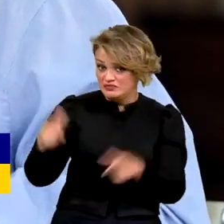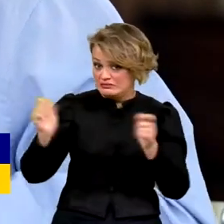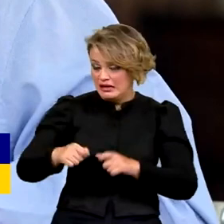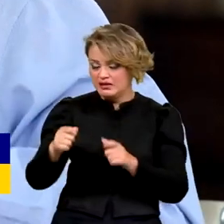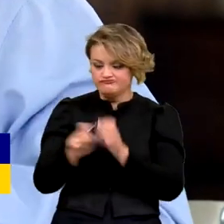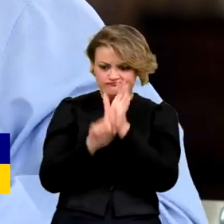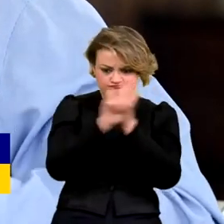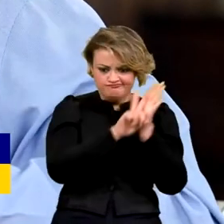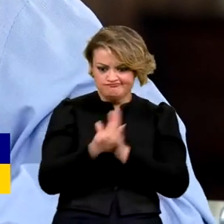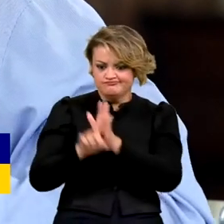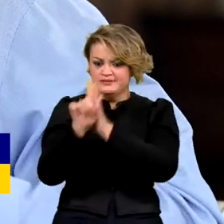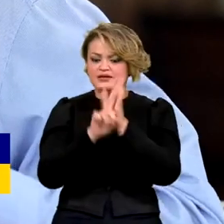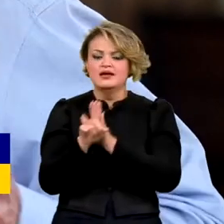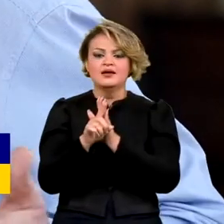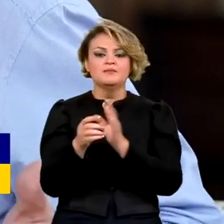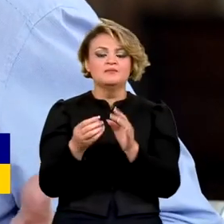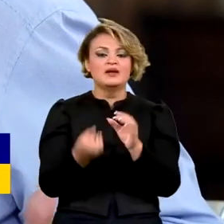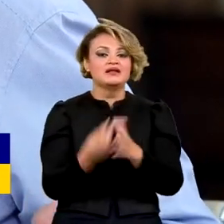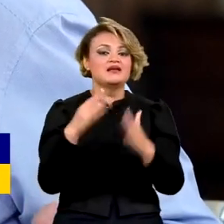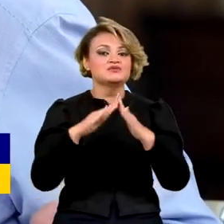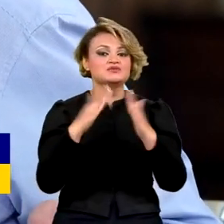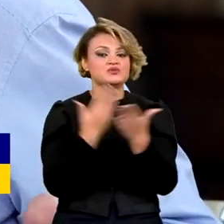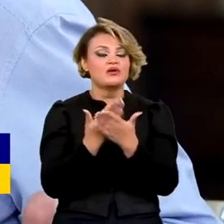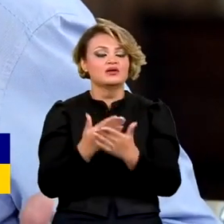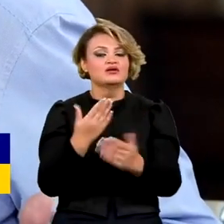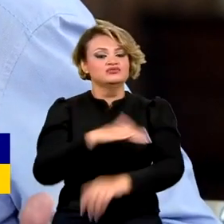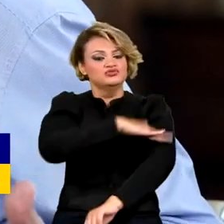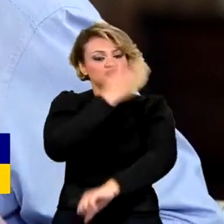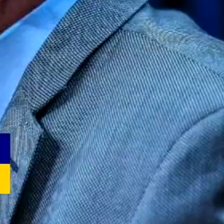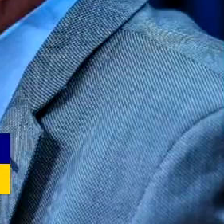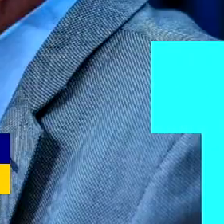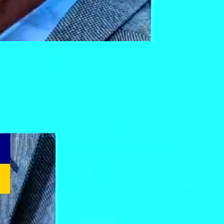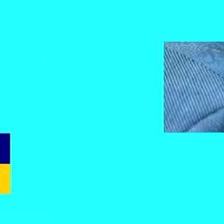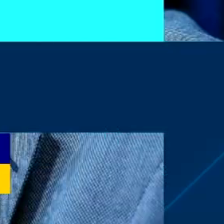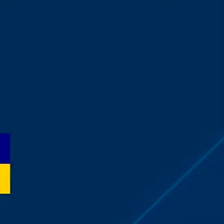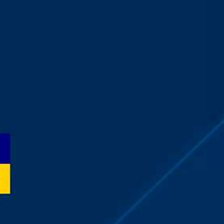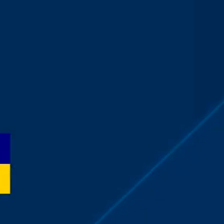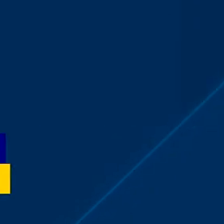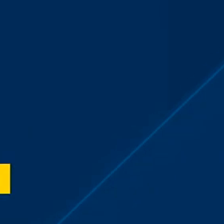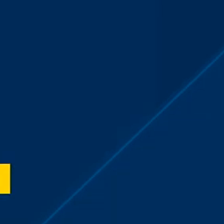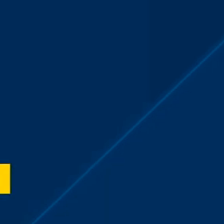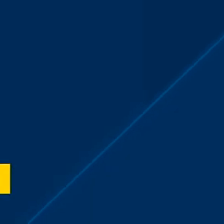para a gente refazer as creches é quase 3.000 creche que estavam paralisadas